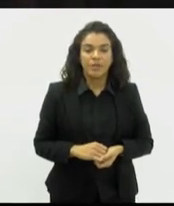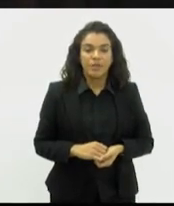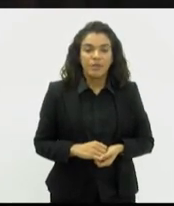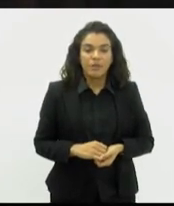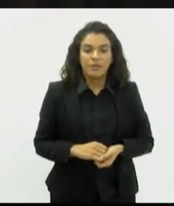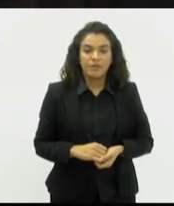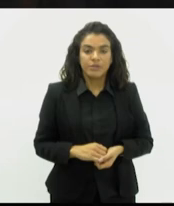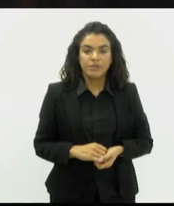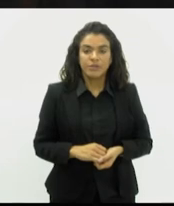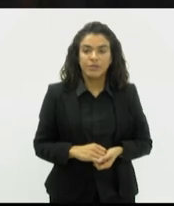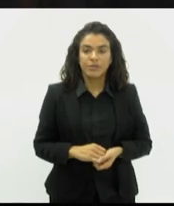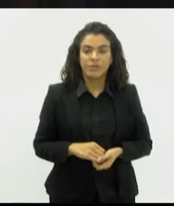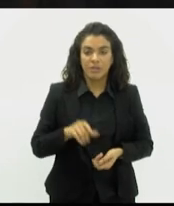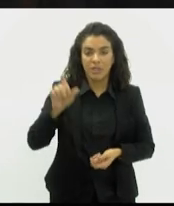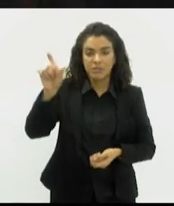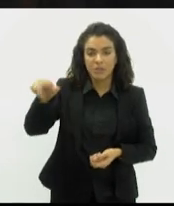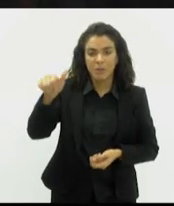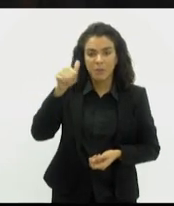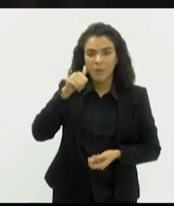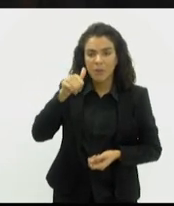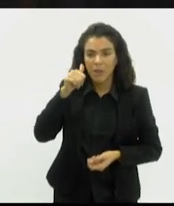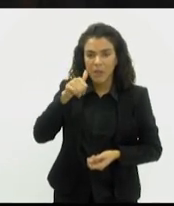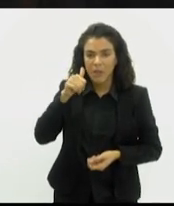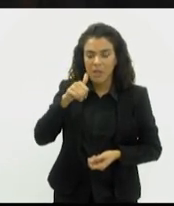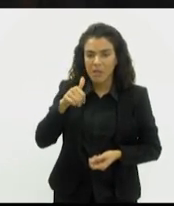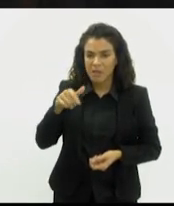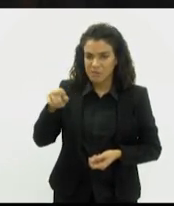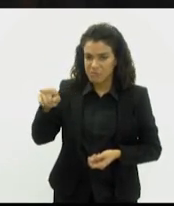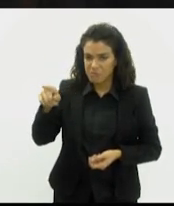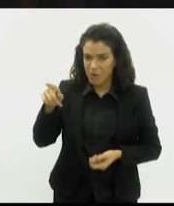A senhora é mulher, a senhora não viu ninguém